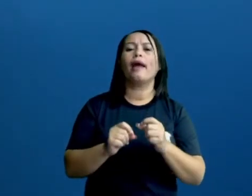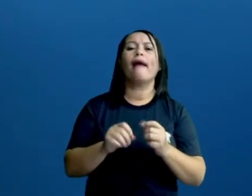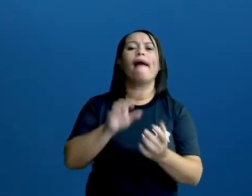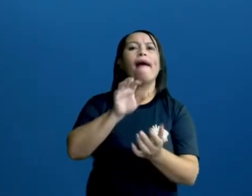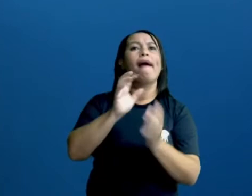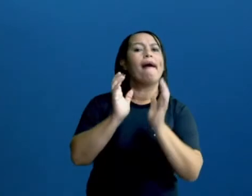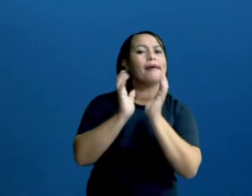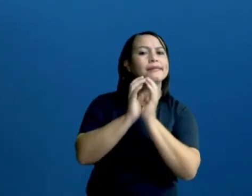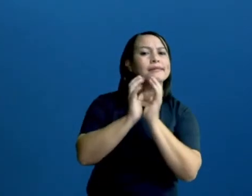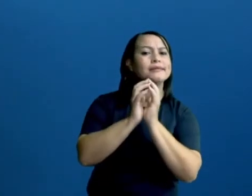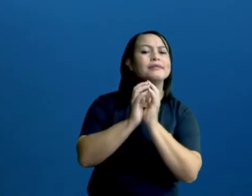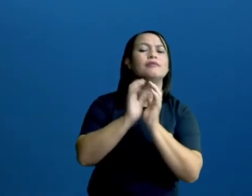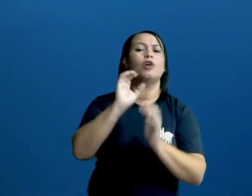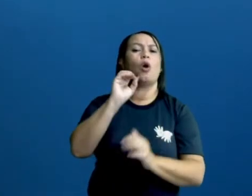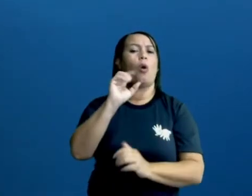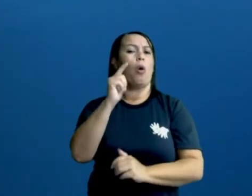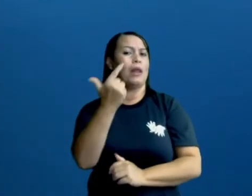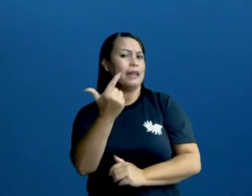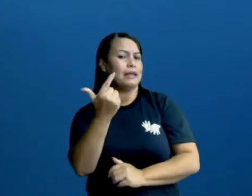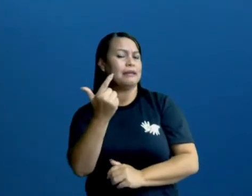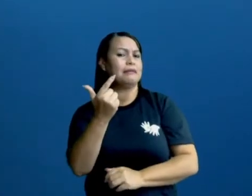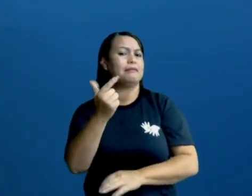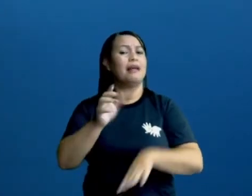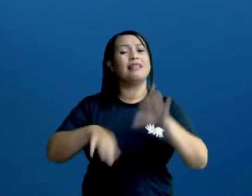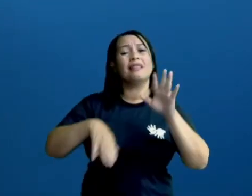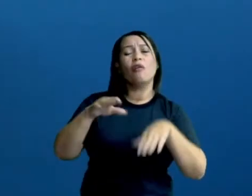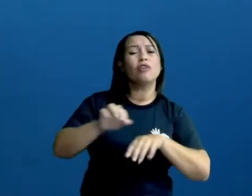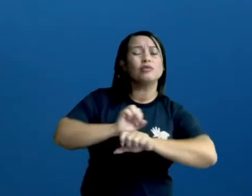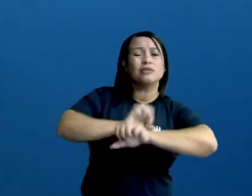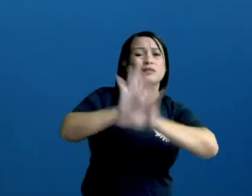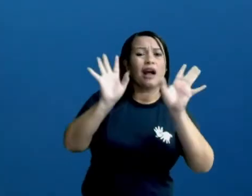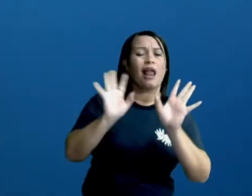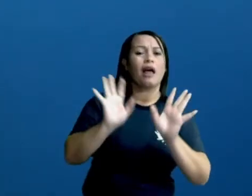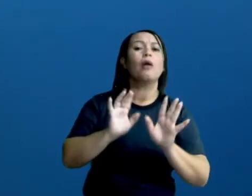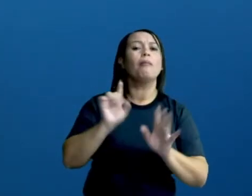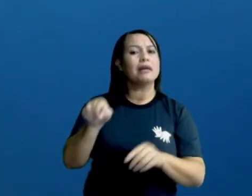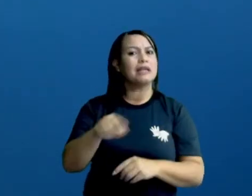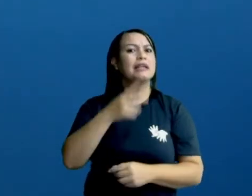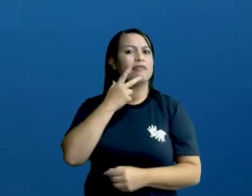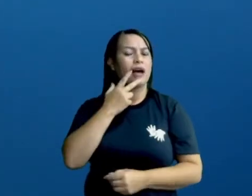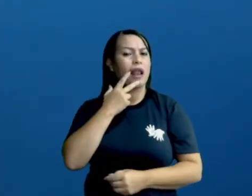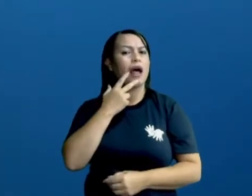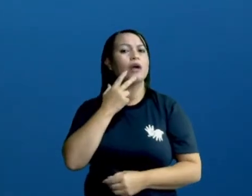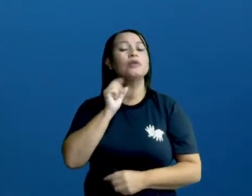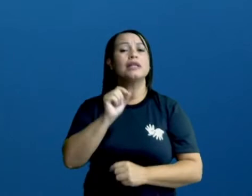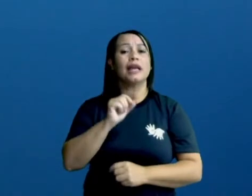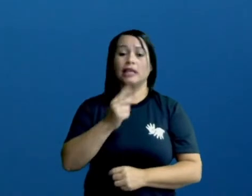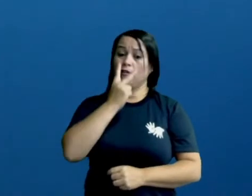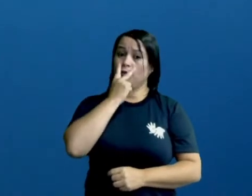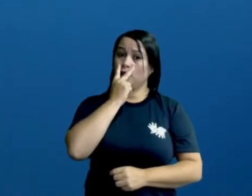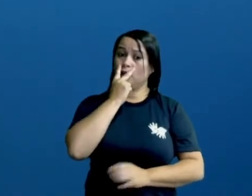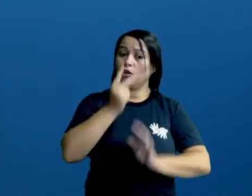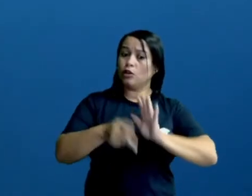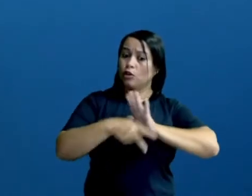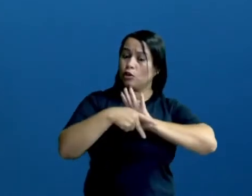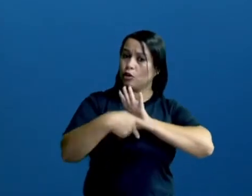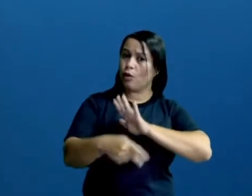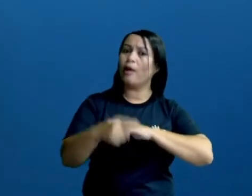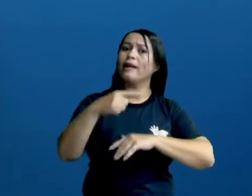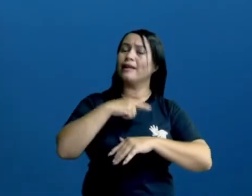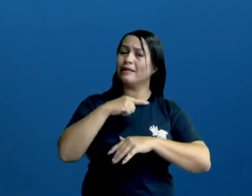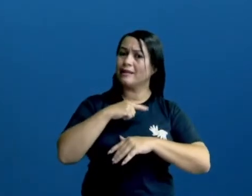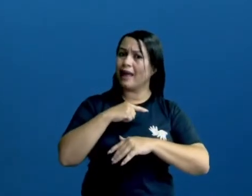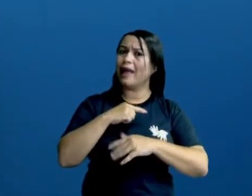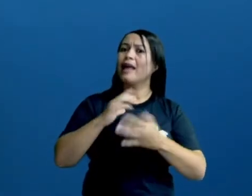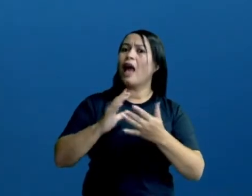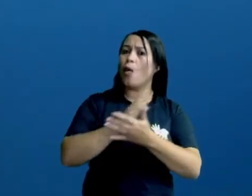Recife, Olinda, talvez, não está claro para a gente, mas a gente sabe que ele está destacando que Vitória aparece entre as